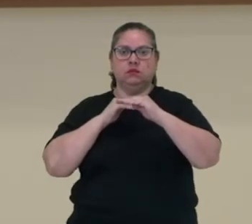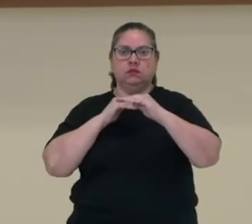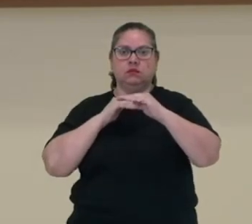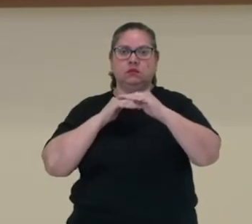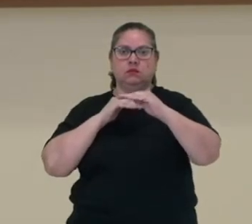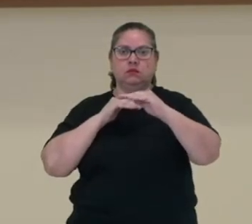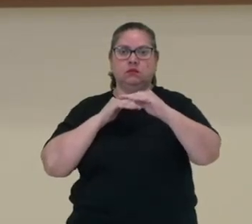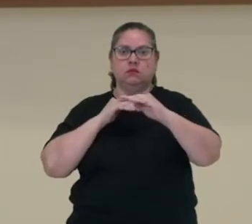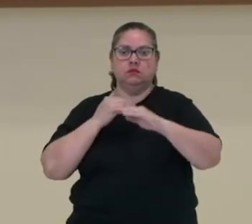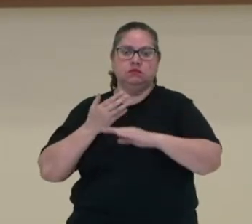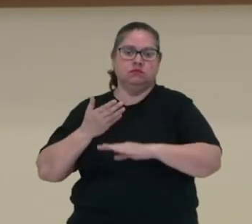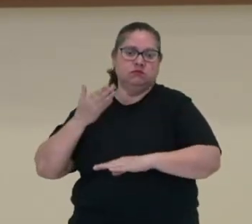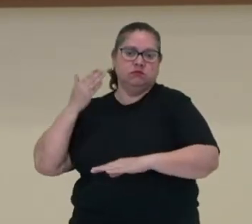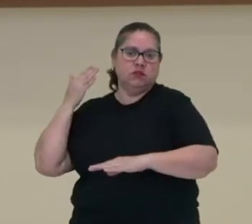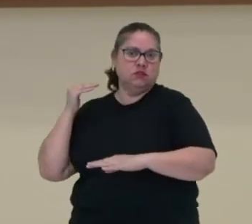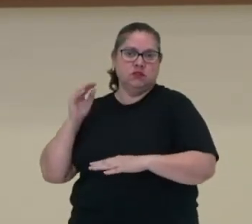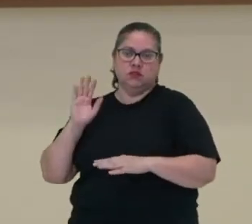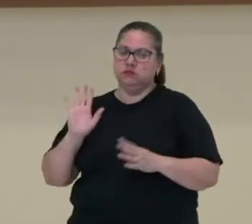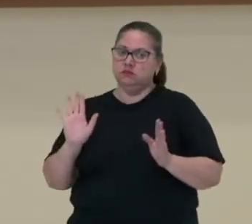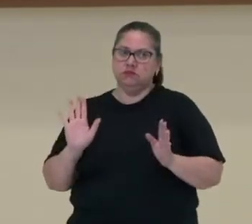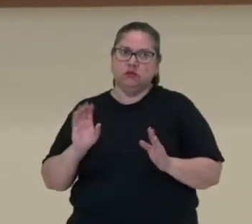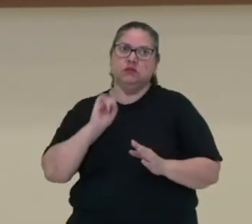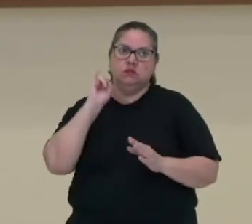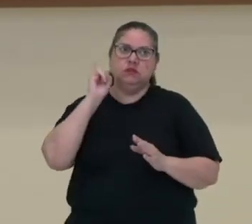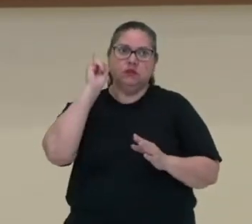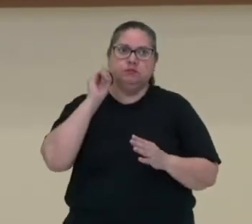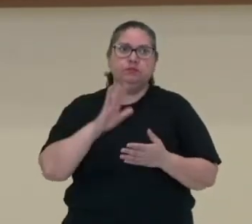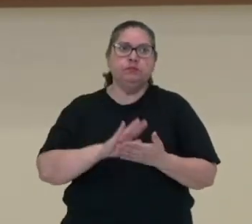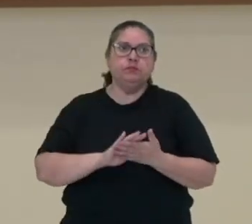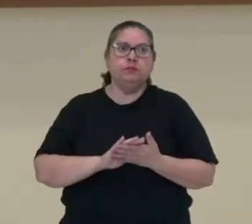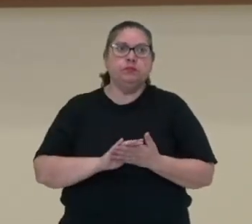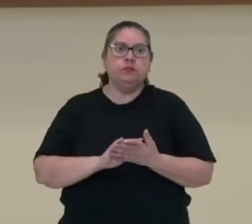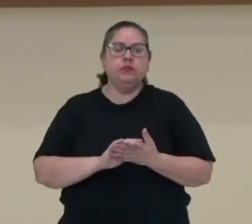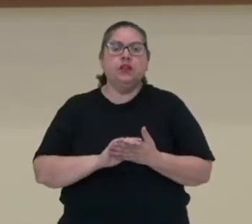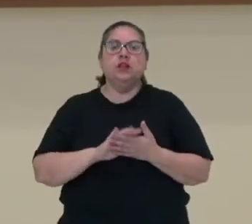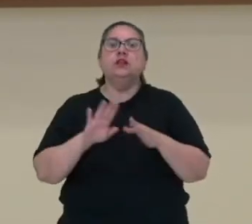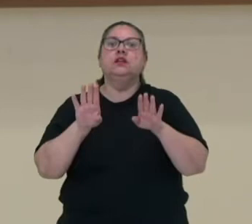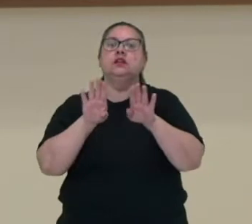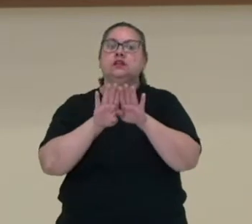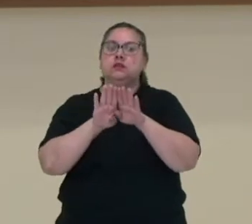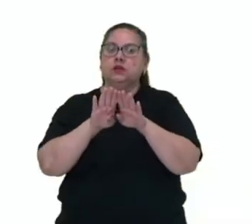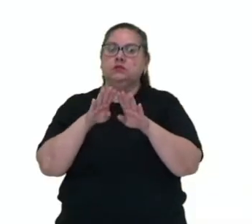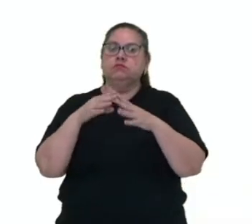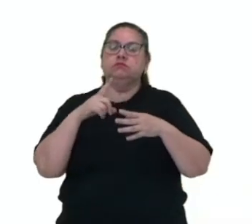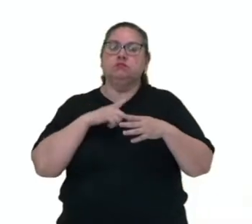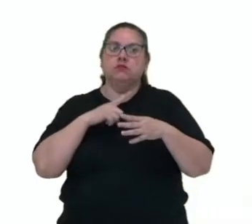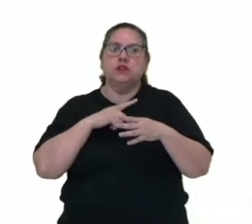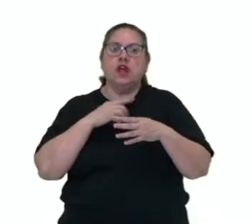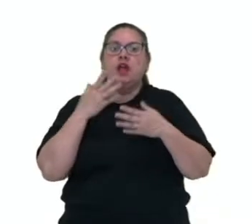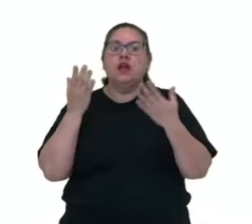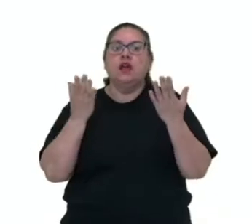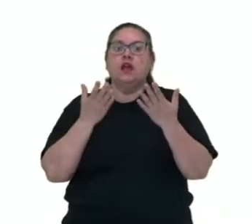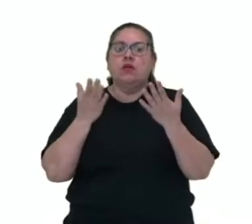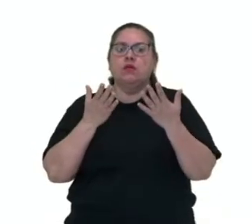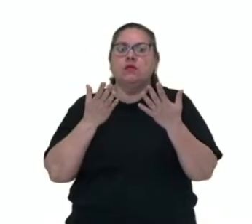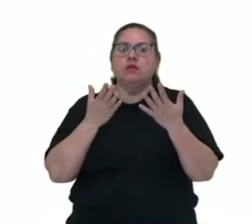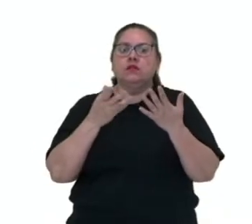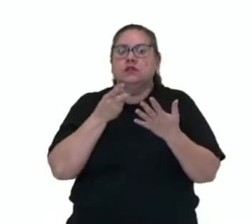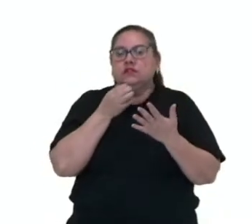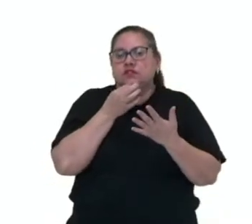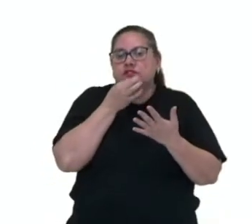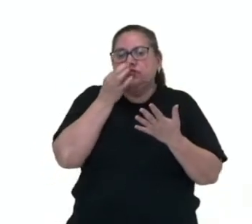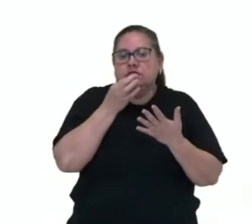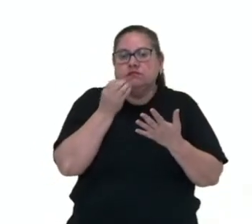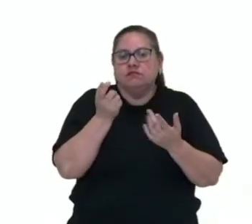acabam ficando para trás. Então, isso é bem importante. E vocabulário. Agora, essa dica de vocabulário é